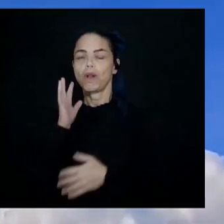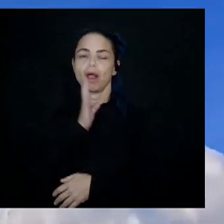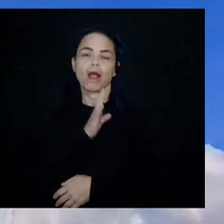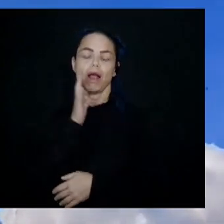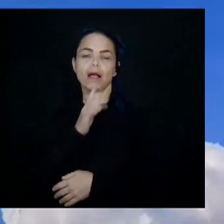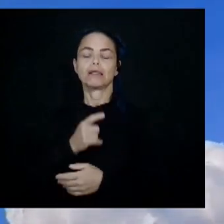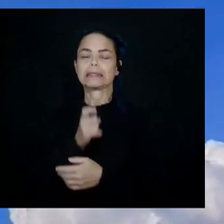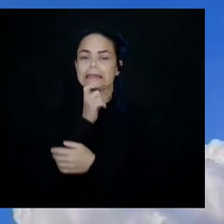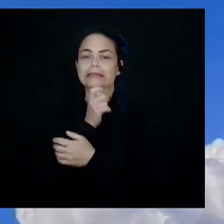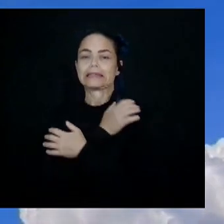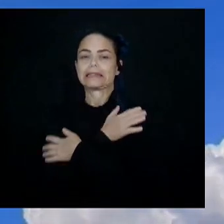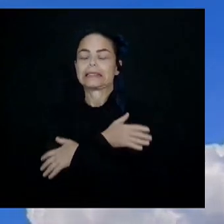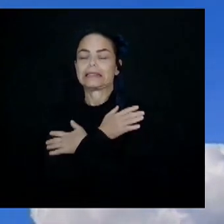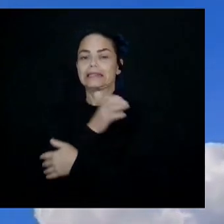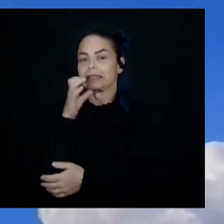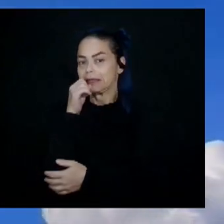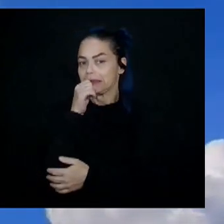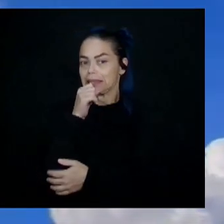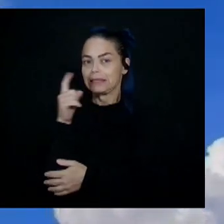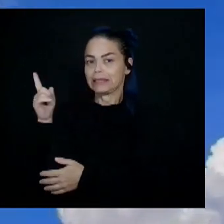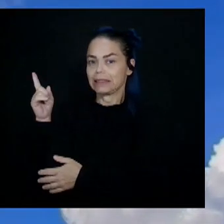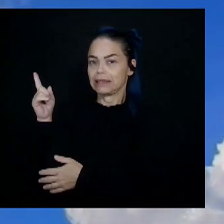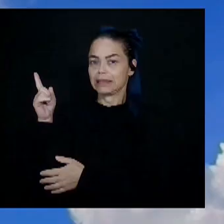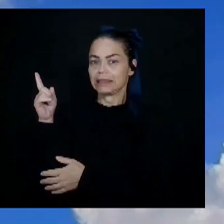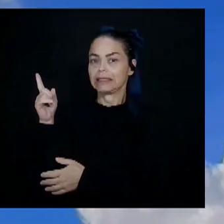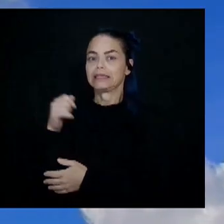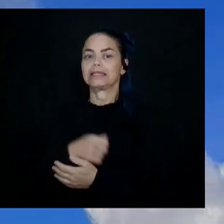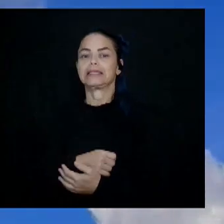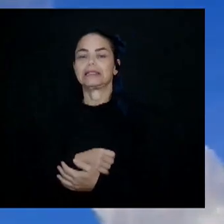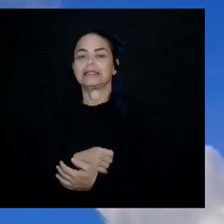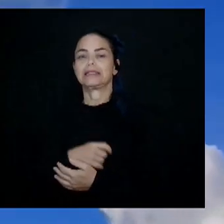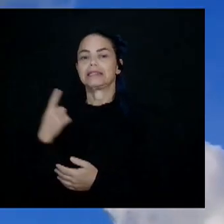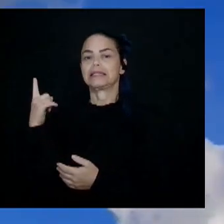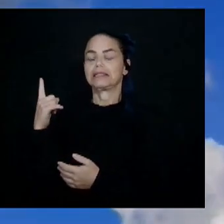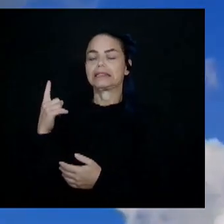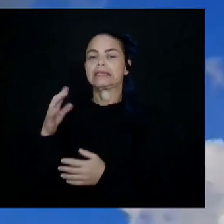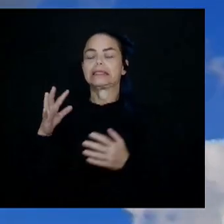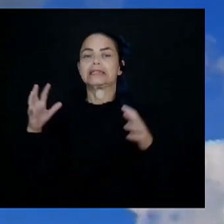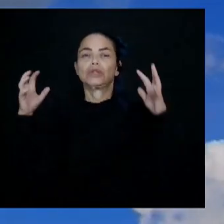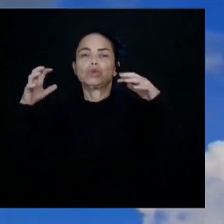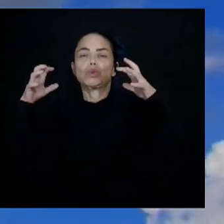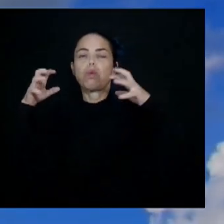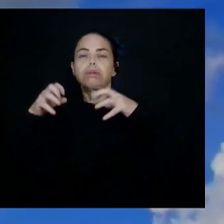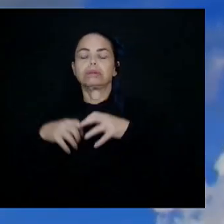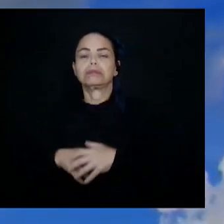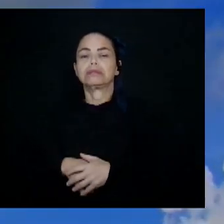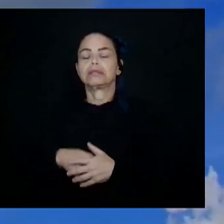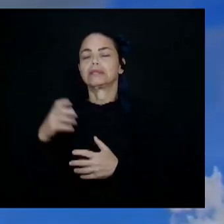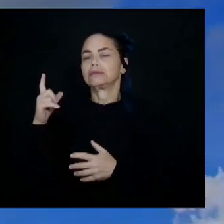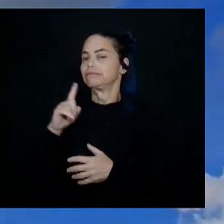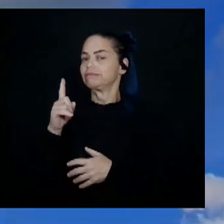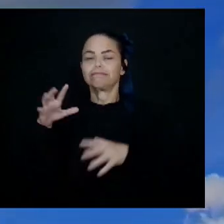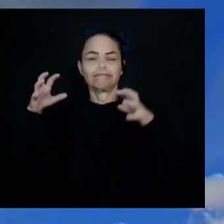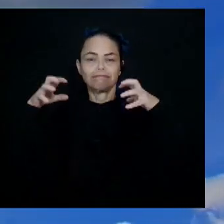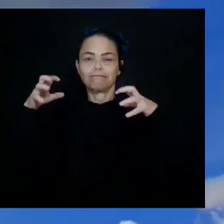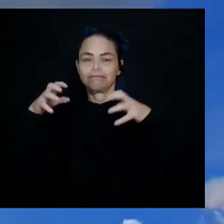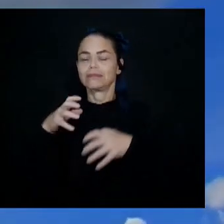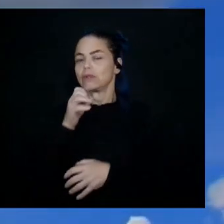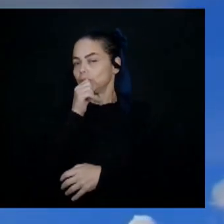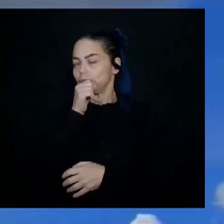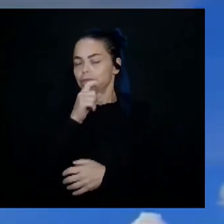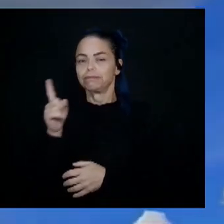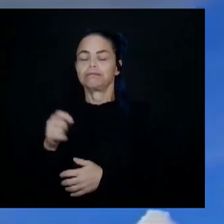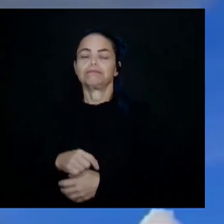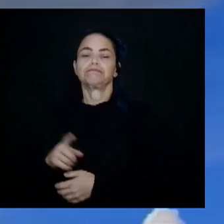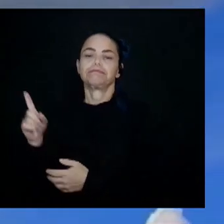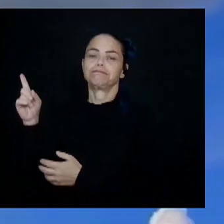Sábado, gente, sol com muitas nuvens durante o dia, períodos de céu nublado. Noite com nuvens, mas não chove no sábado, né? Mínima de 18,